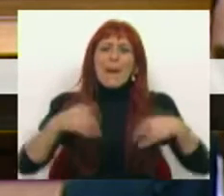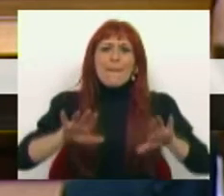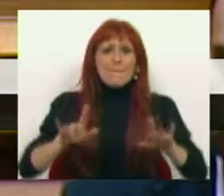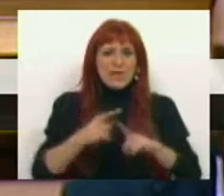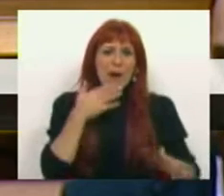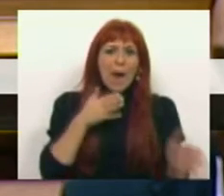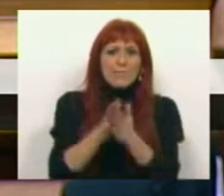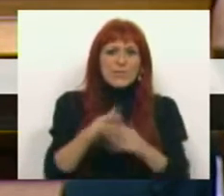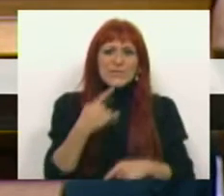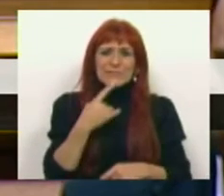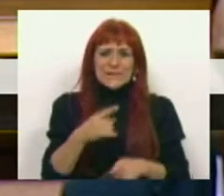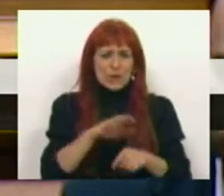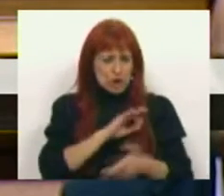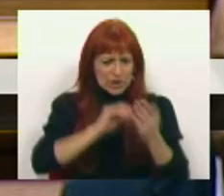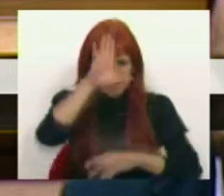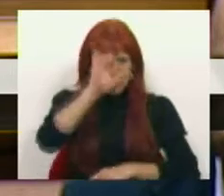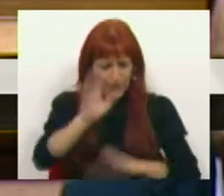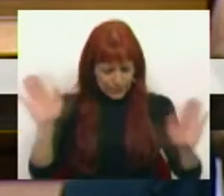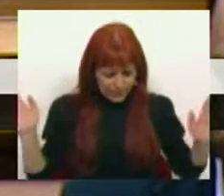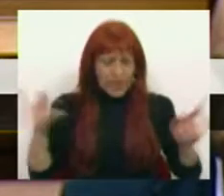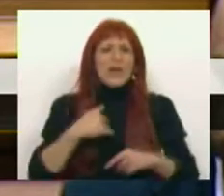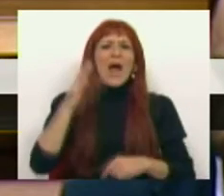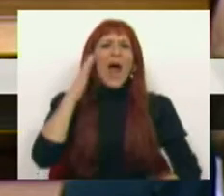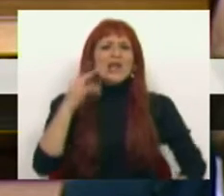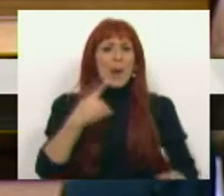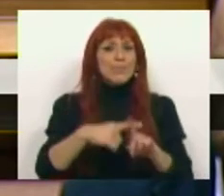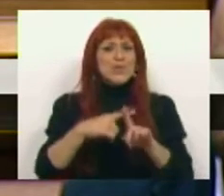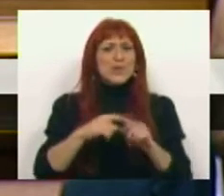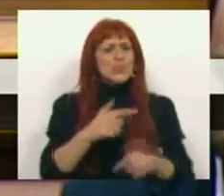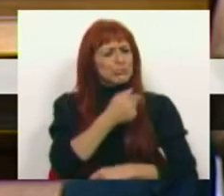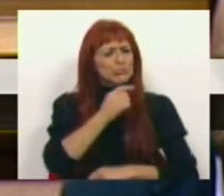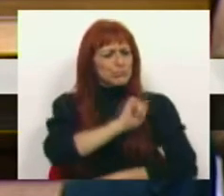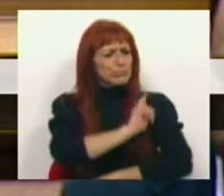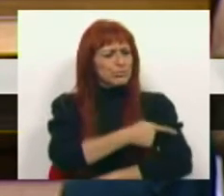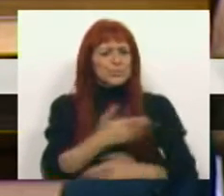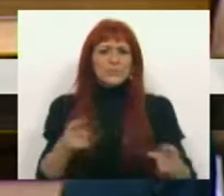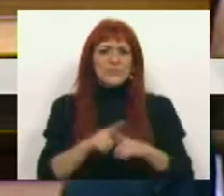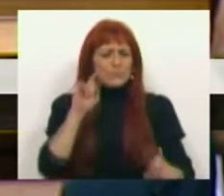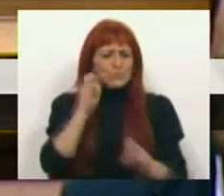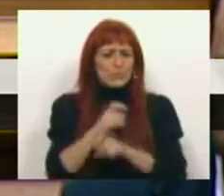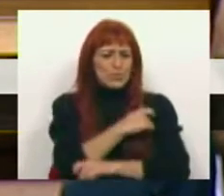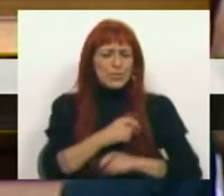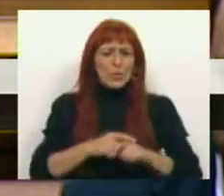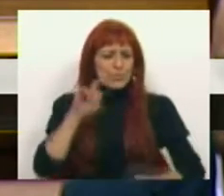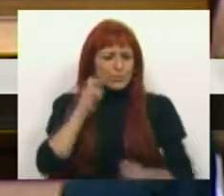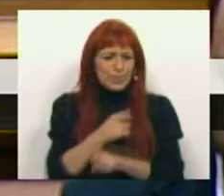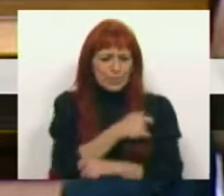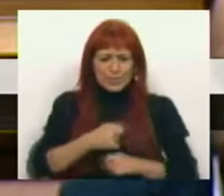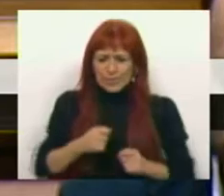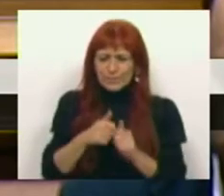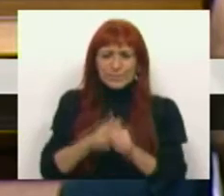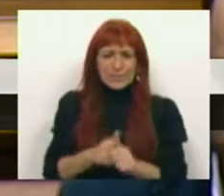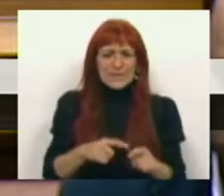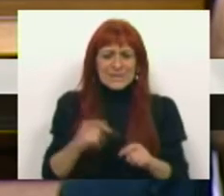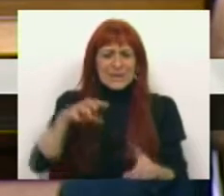que aproveitaria para deixar ao Sr. Secretário de Estado. Consideramos positiva a competência de fiscalização e de auditoria